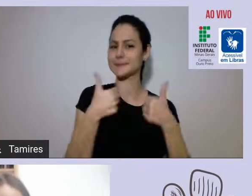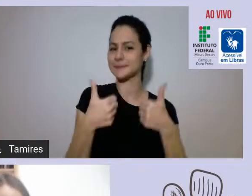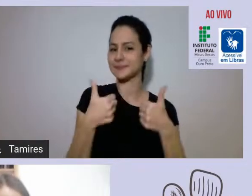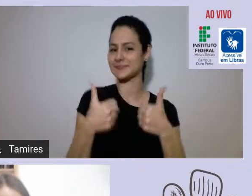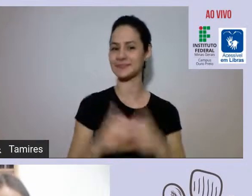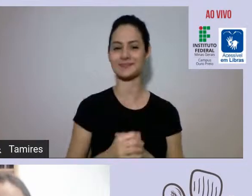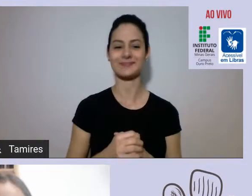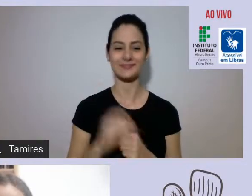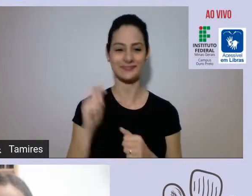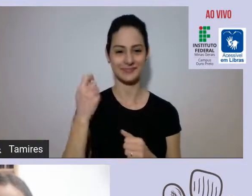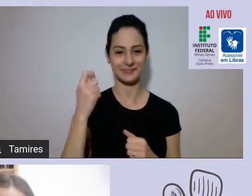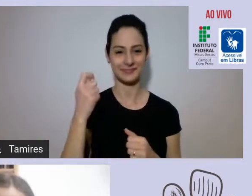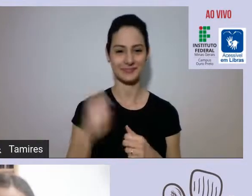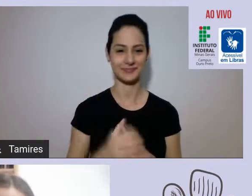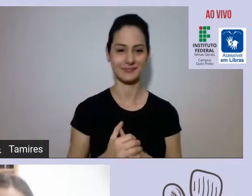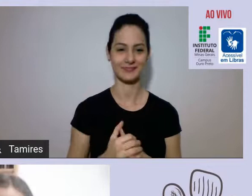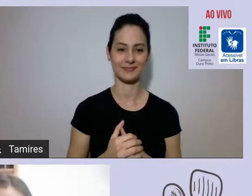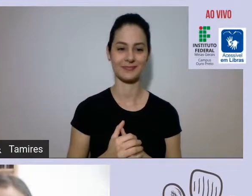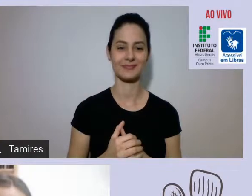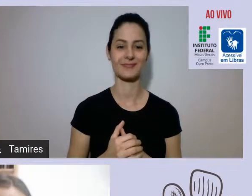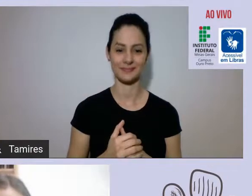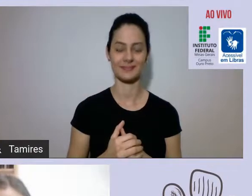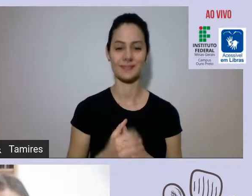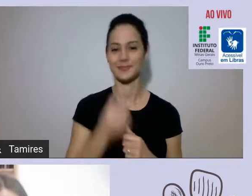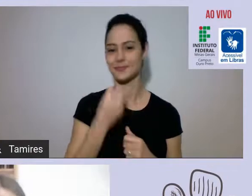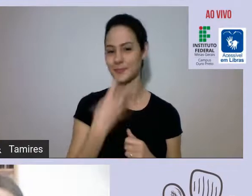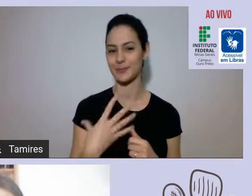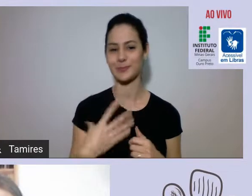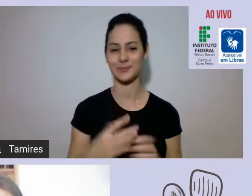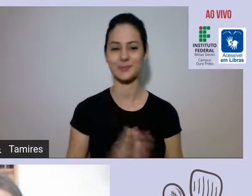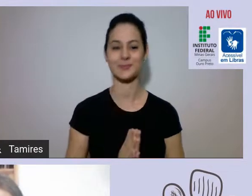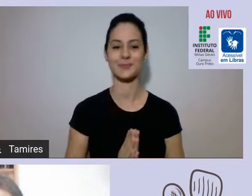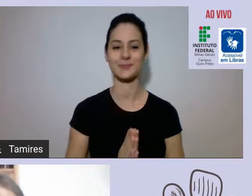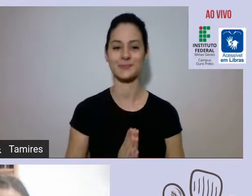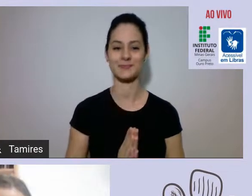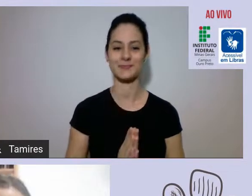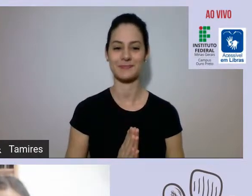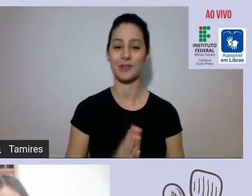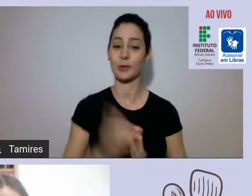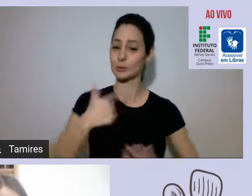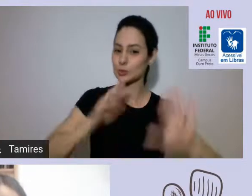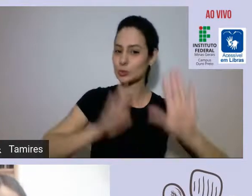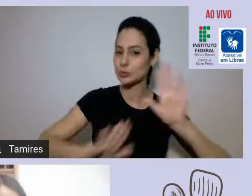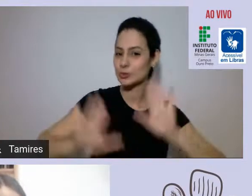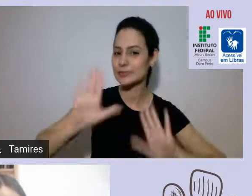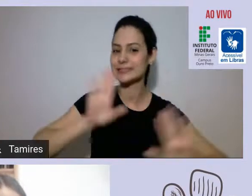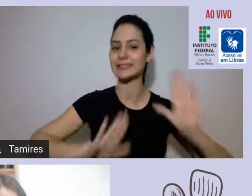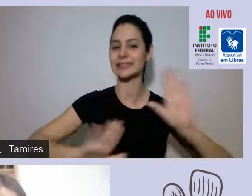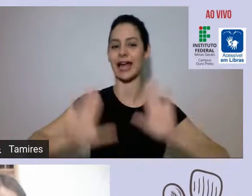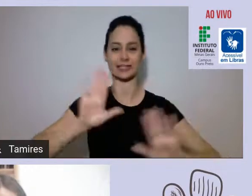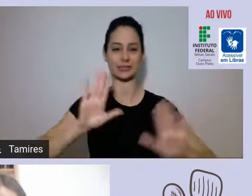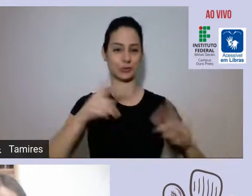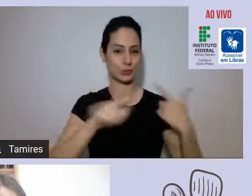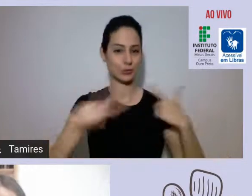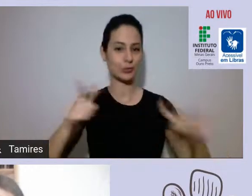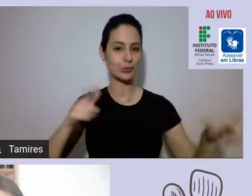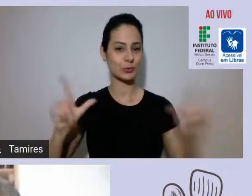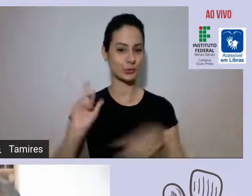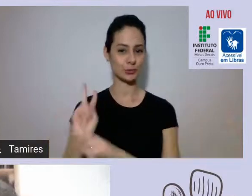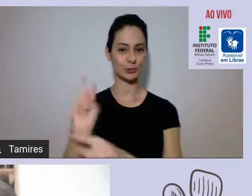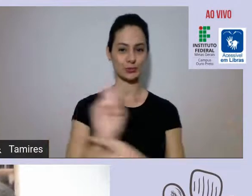Então, en cuarentena. Y bueno, tomando cuidado de nosotros y nosotras acá.